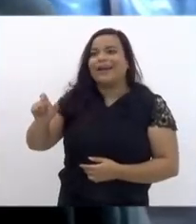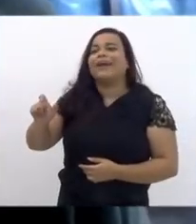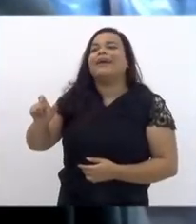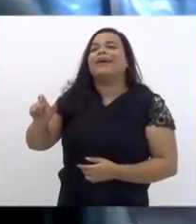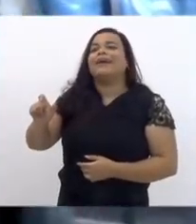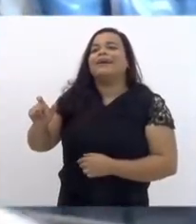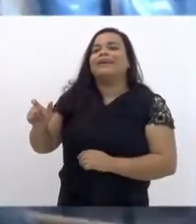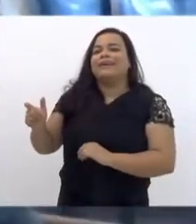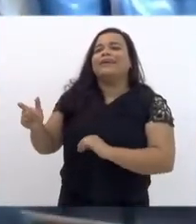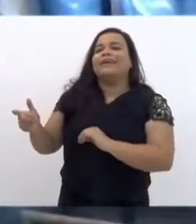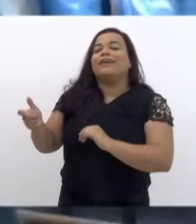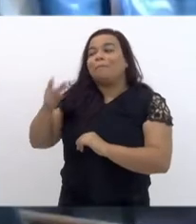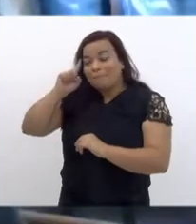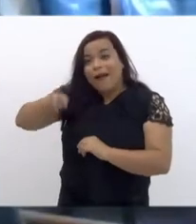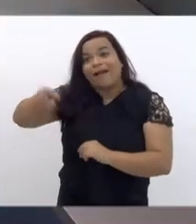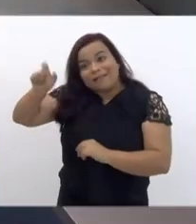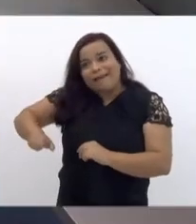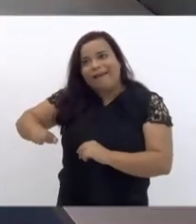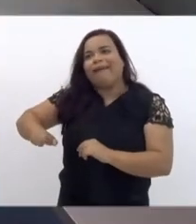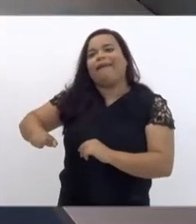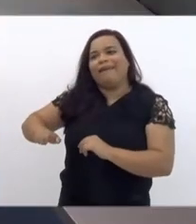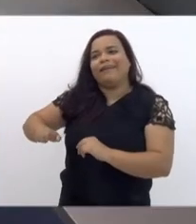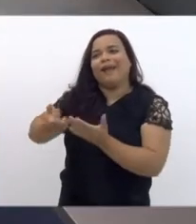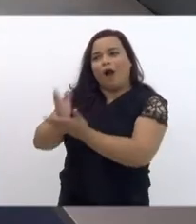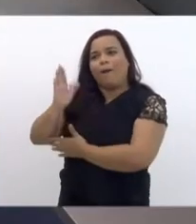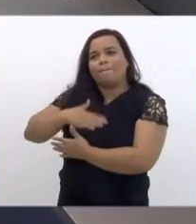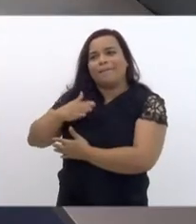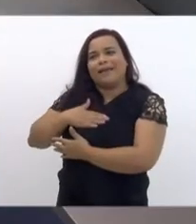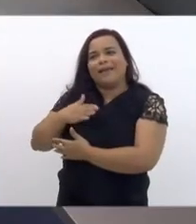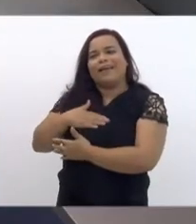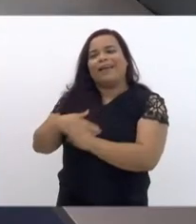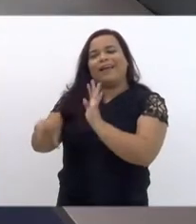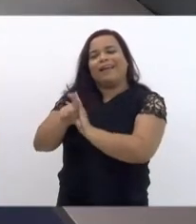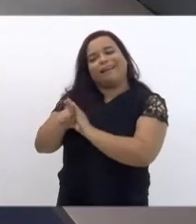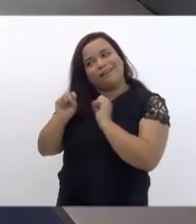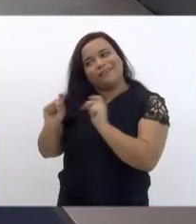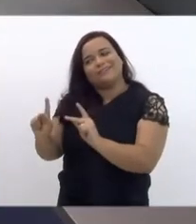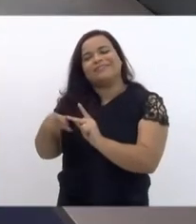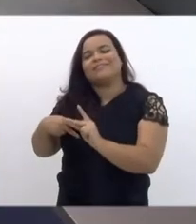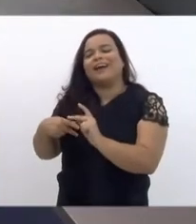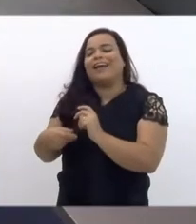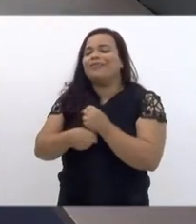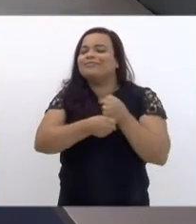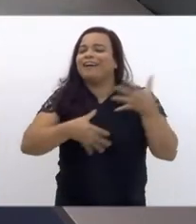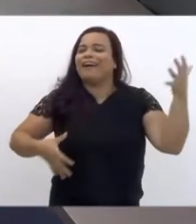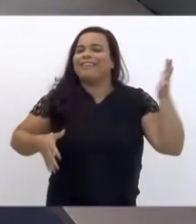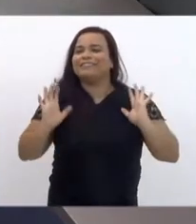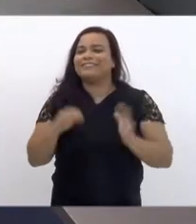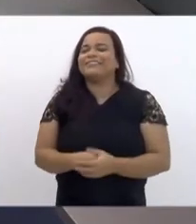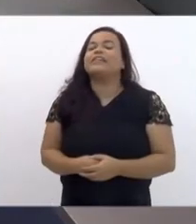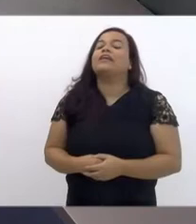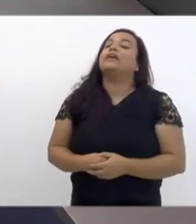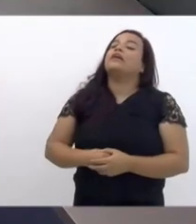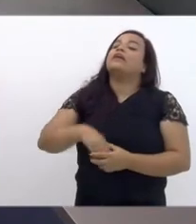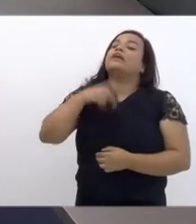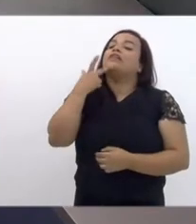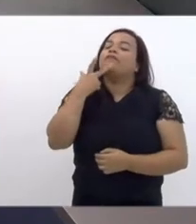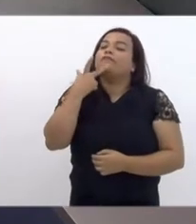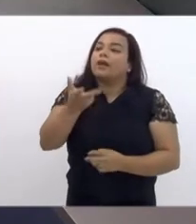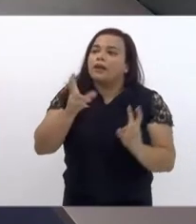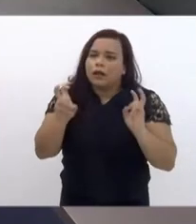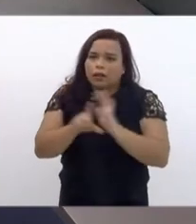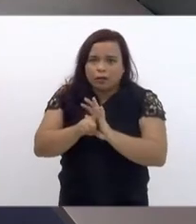que eu desapego. Mick, mas a tua sugestão está acatada. Vamos fazer alteração da lei fazendo referência. Então, parecer